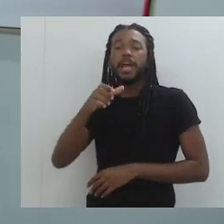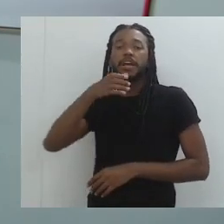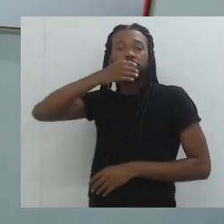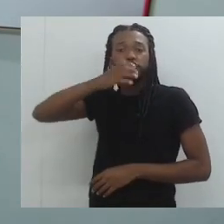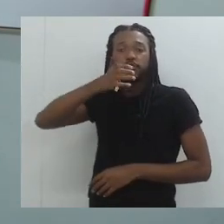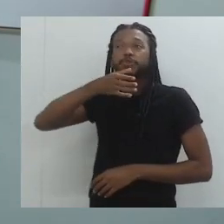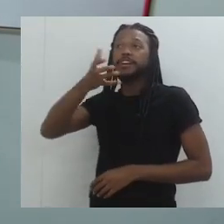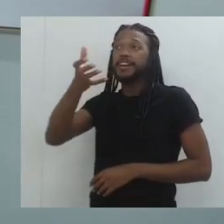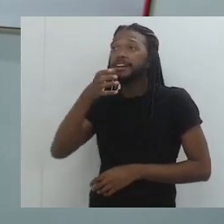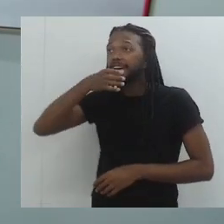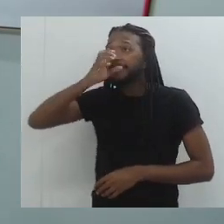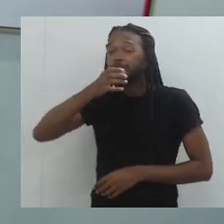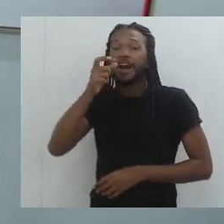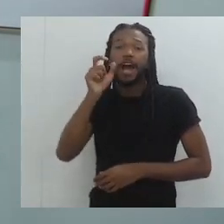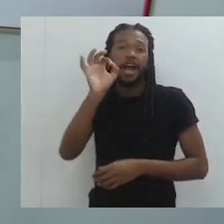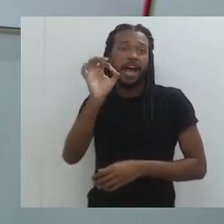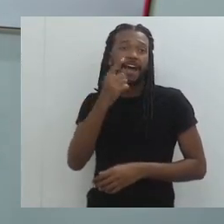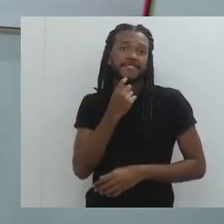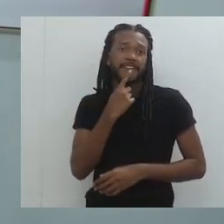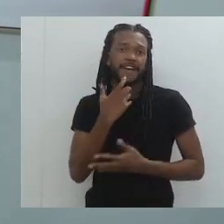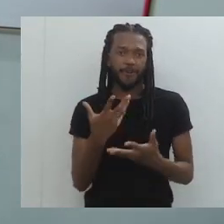acerola, tá certo?